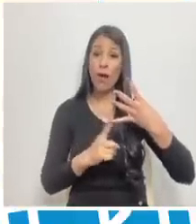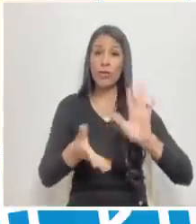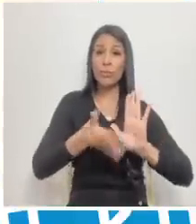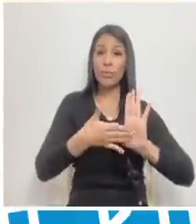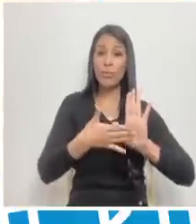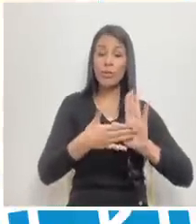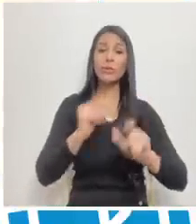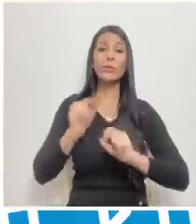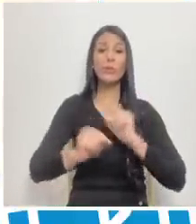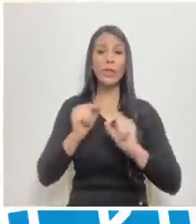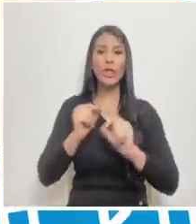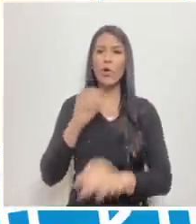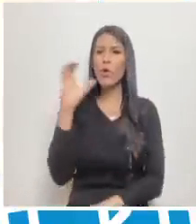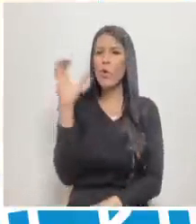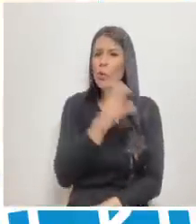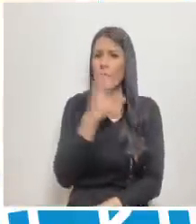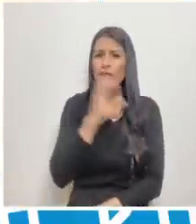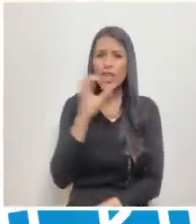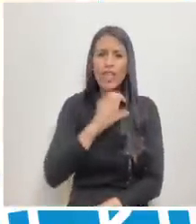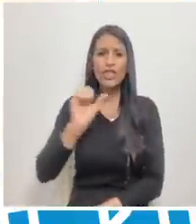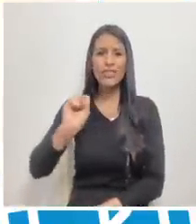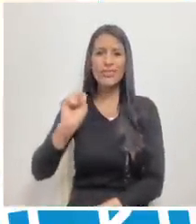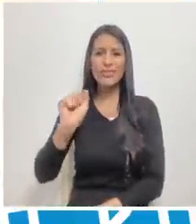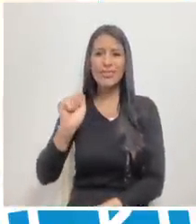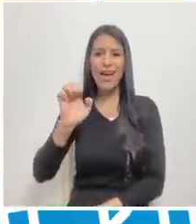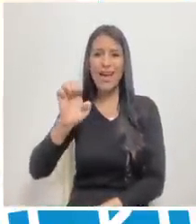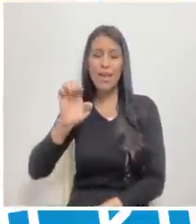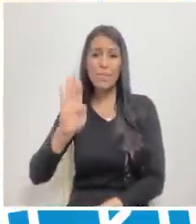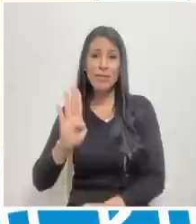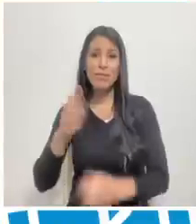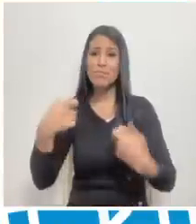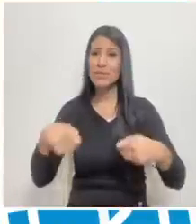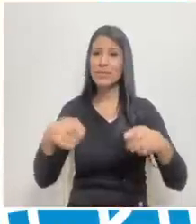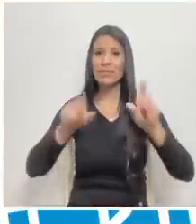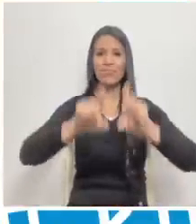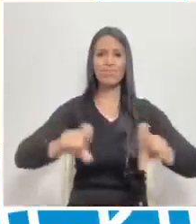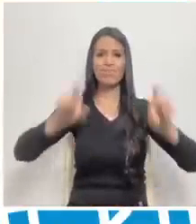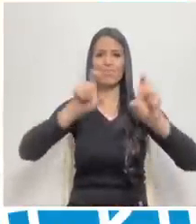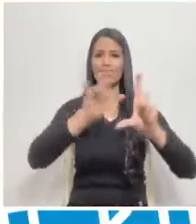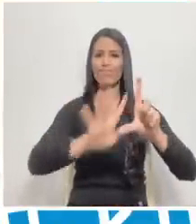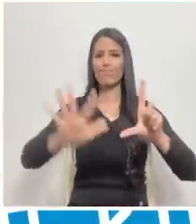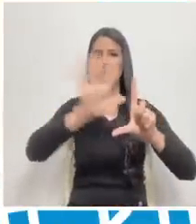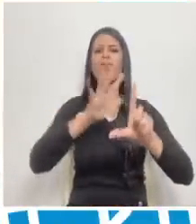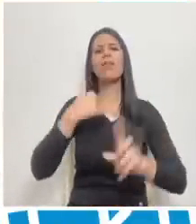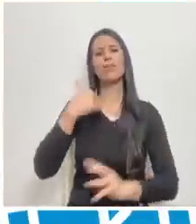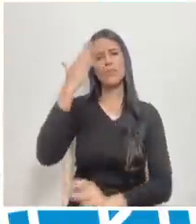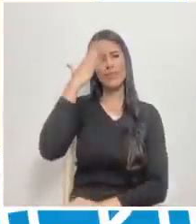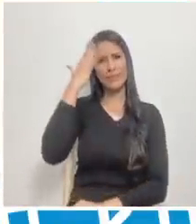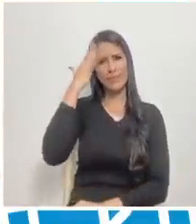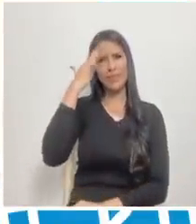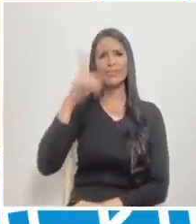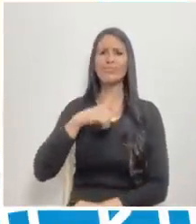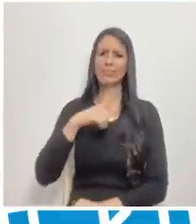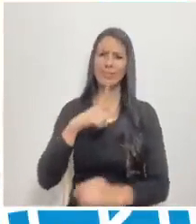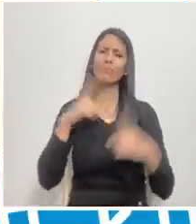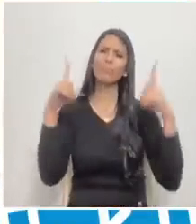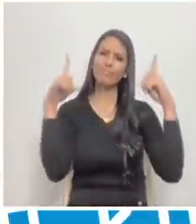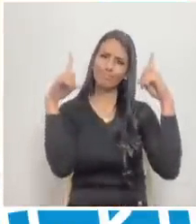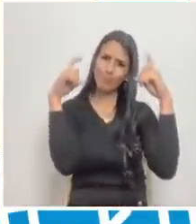passar para um Saeb digital. Eu sei que nós temos muitas dificuldades de